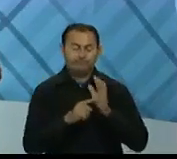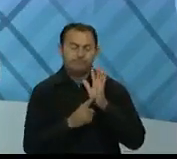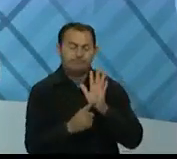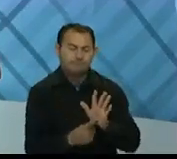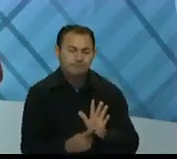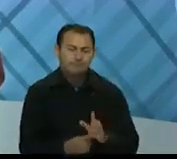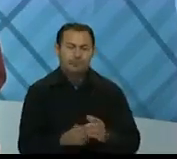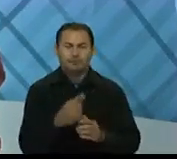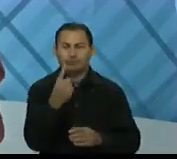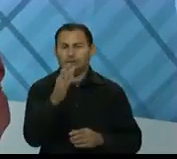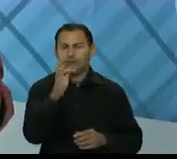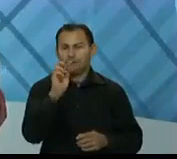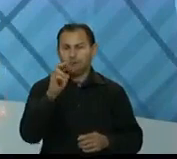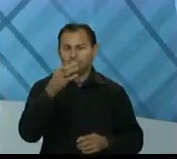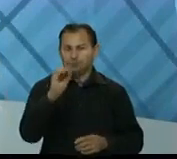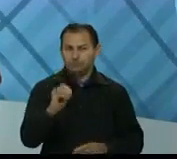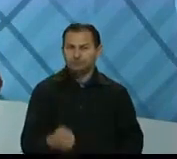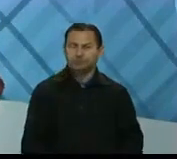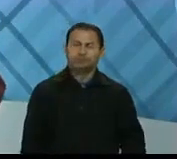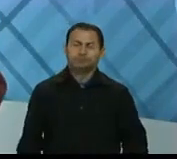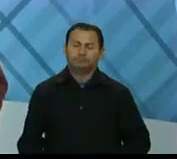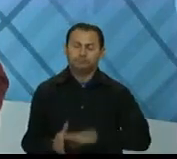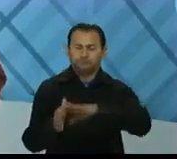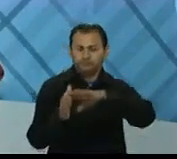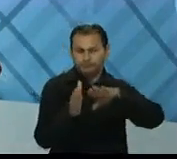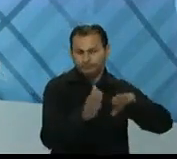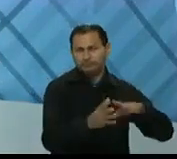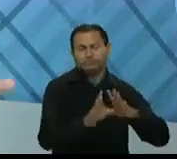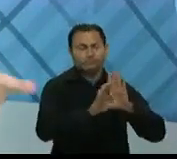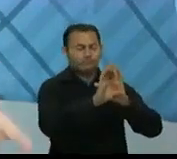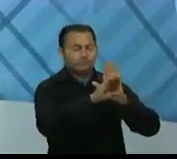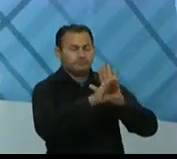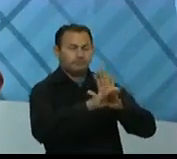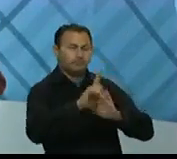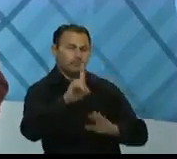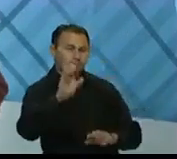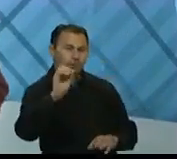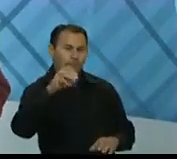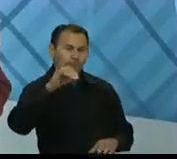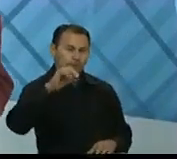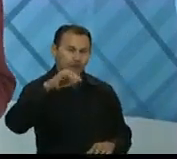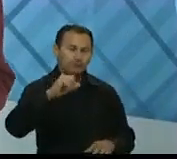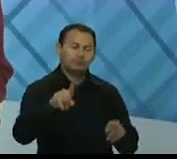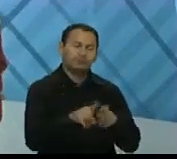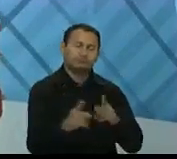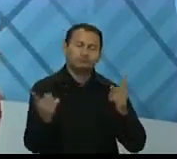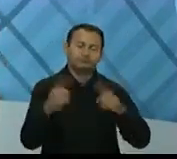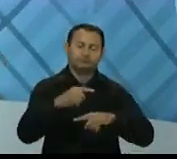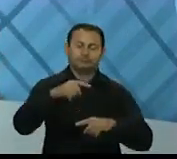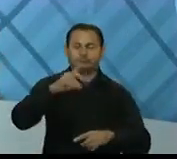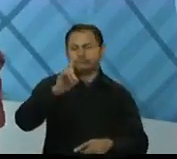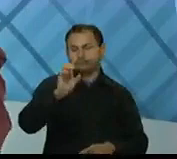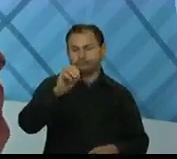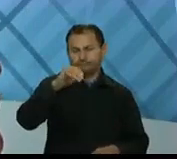representam uma função. Agora, para retomar os conceitos de domínio e contradomínio, um outro conceito importante é o conceito